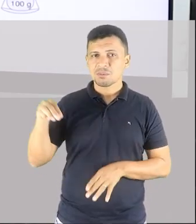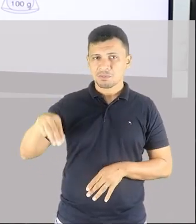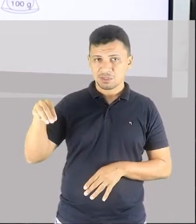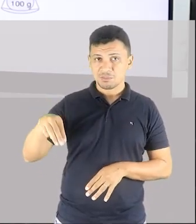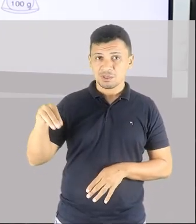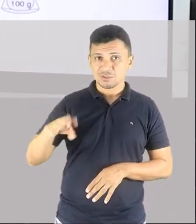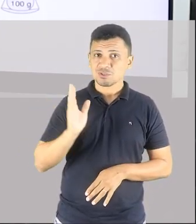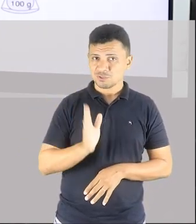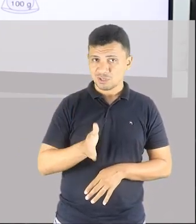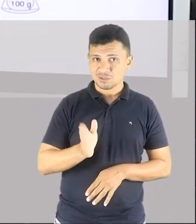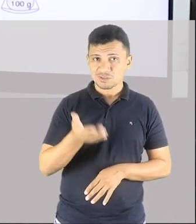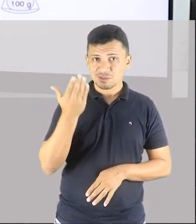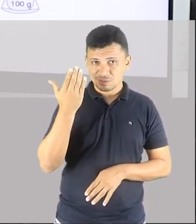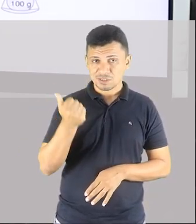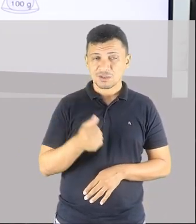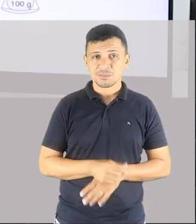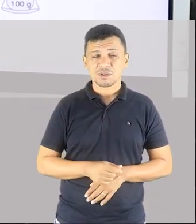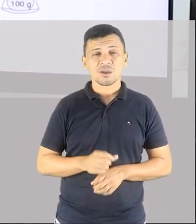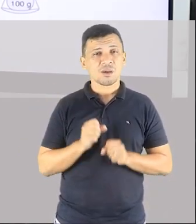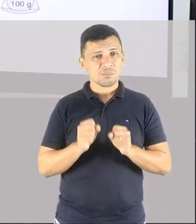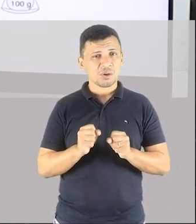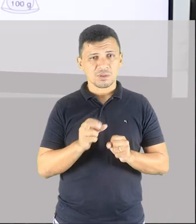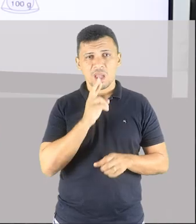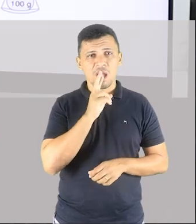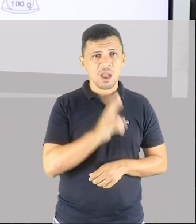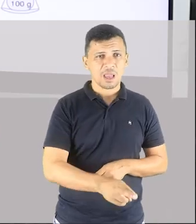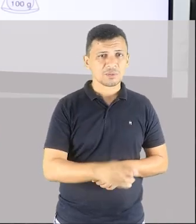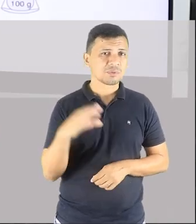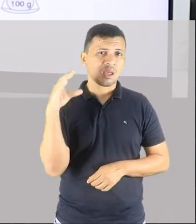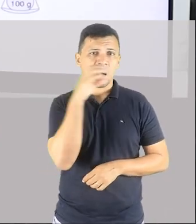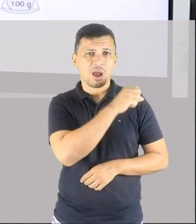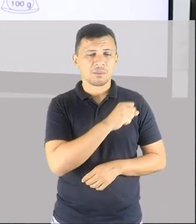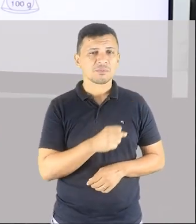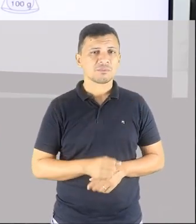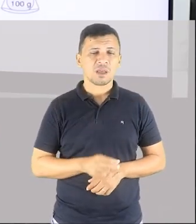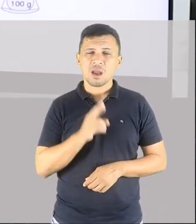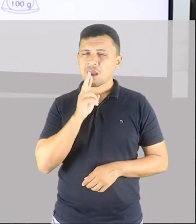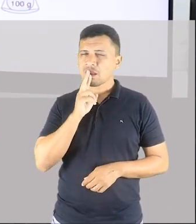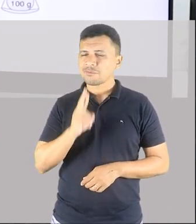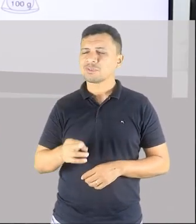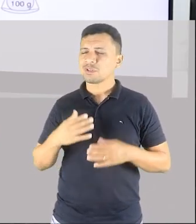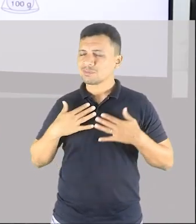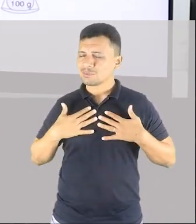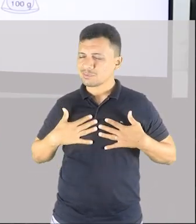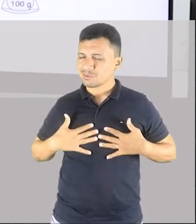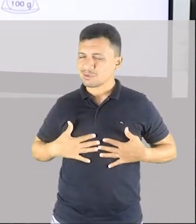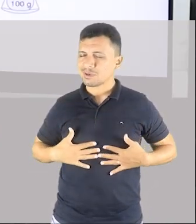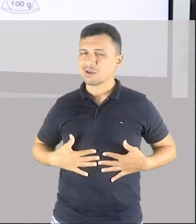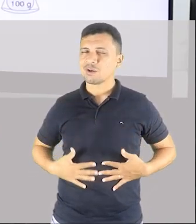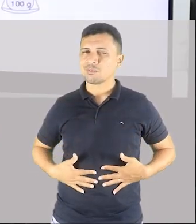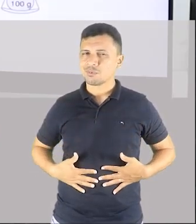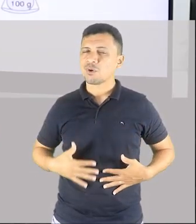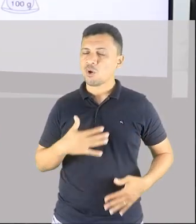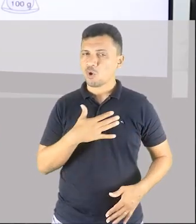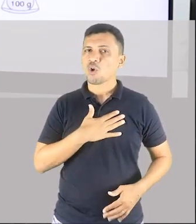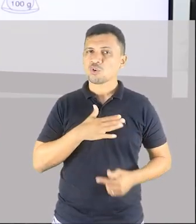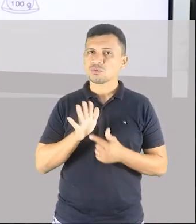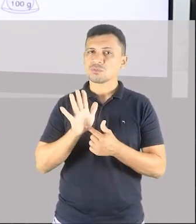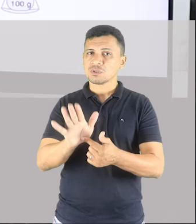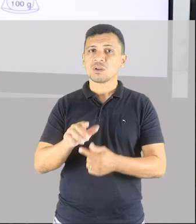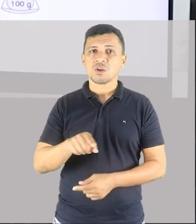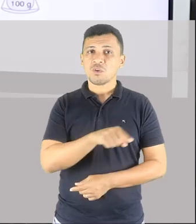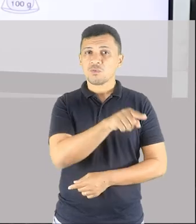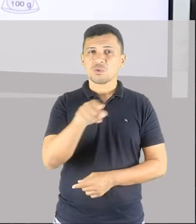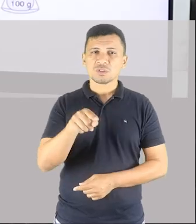a matemática, pode pular algumas etapas e fazer direto, tá? Eu fiz devagarzinho mesmo, porque eu gosto de fazer assim, com a intenção